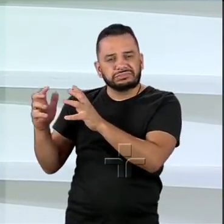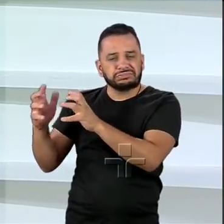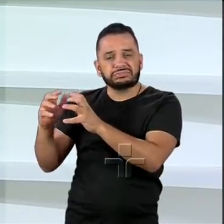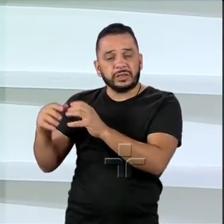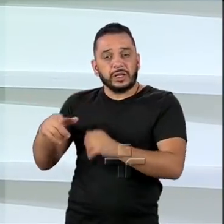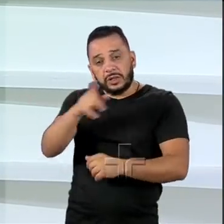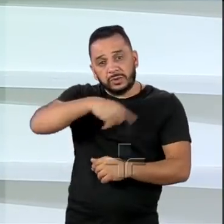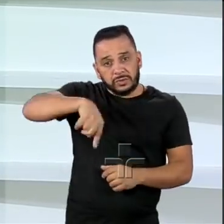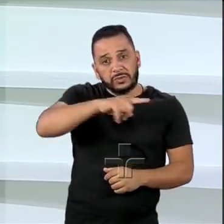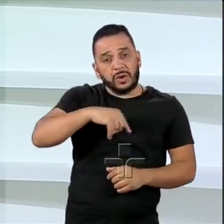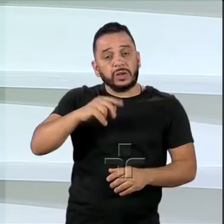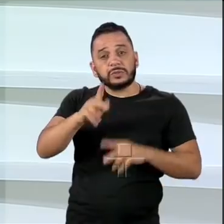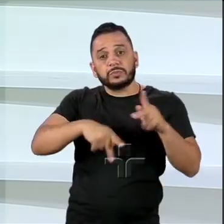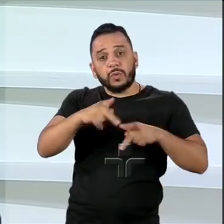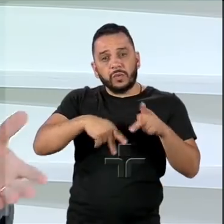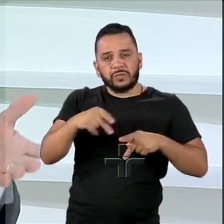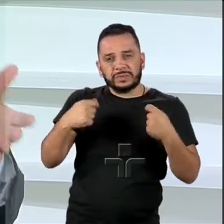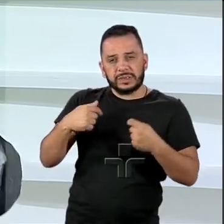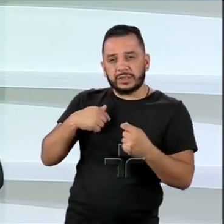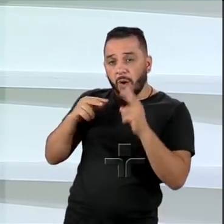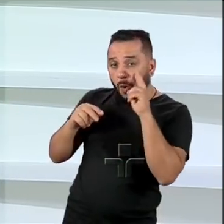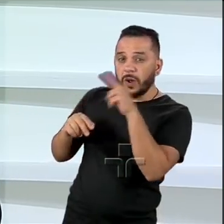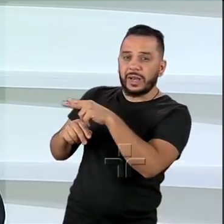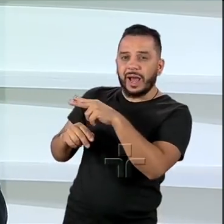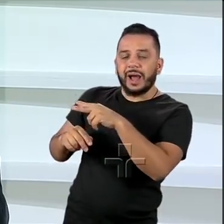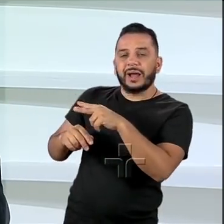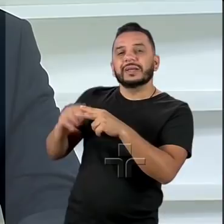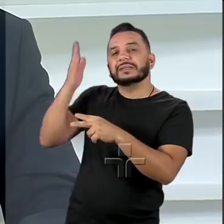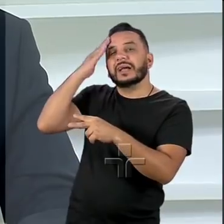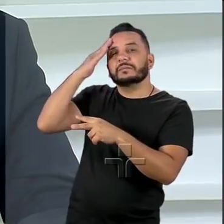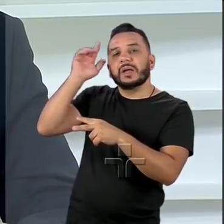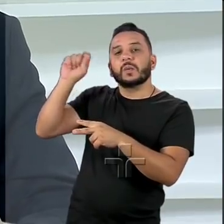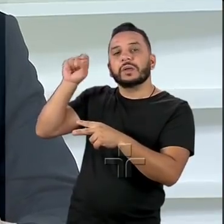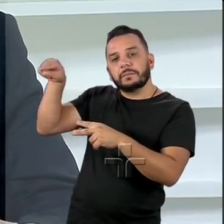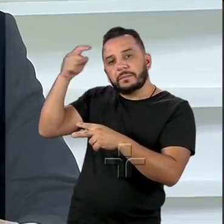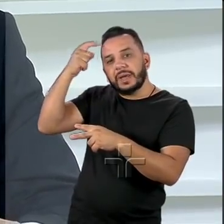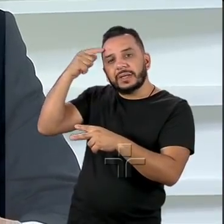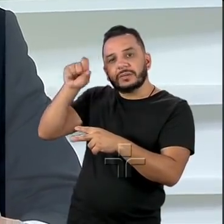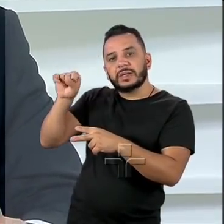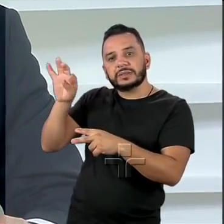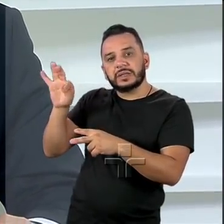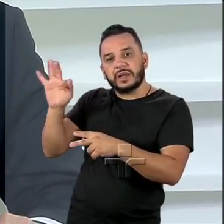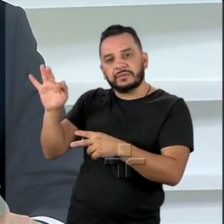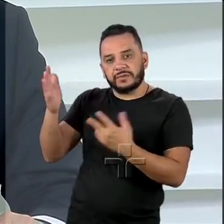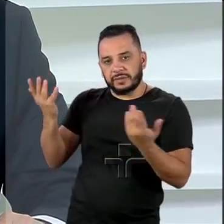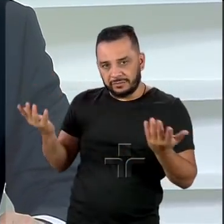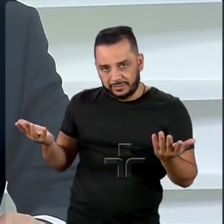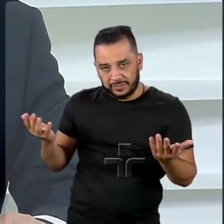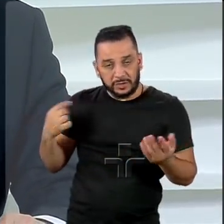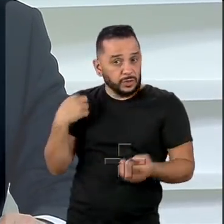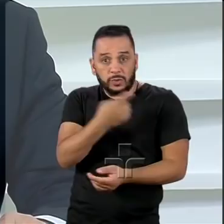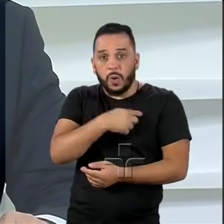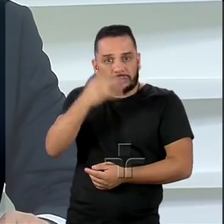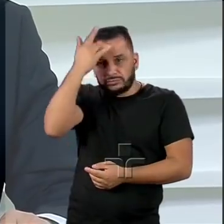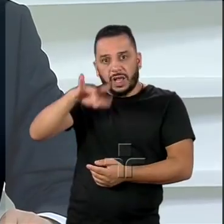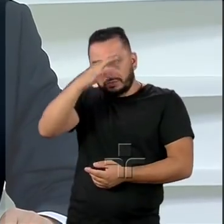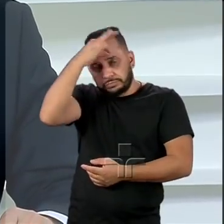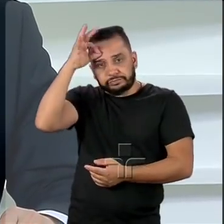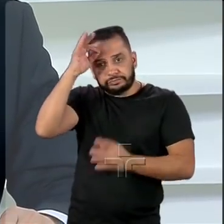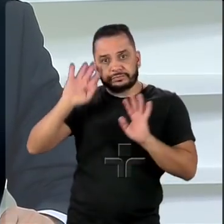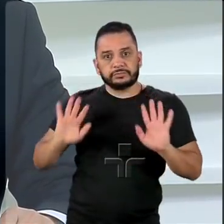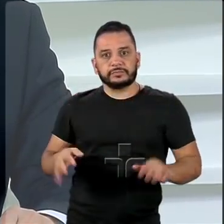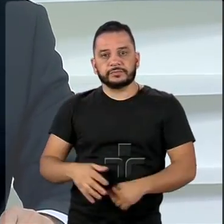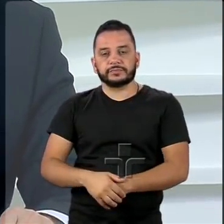às ações desses atores. Acho que esse é o grande tema de hoje. Obrigado, Rogério. Doutor Eliano, por